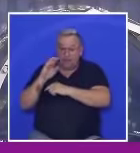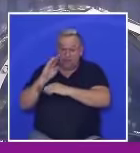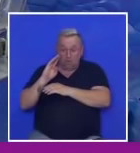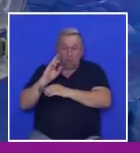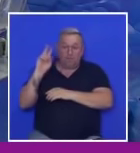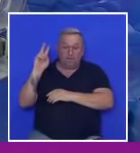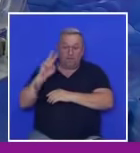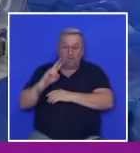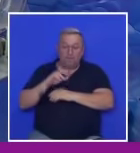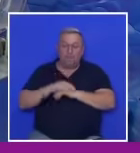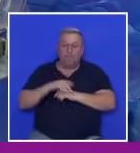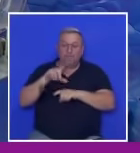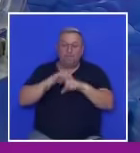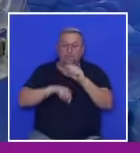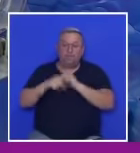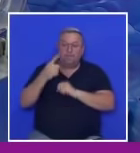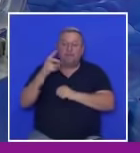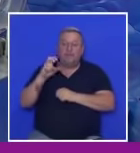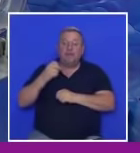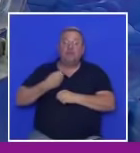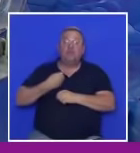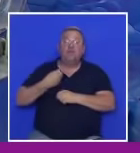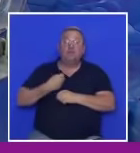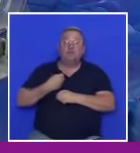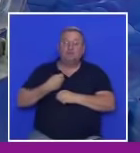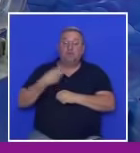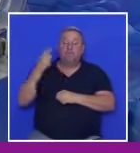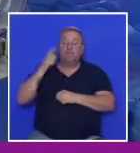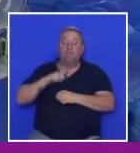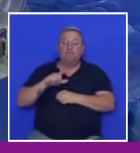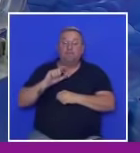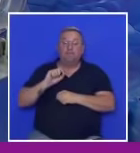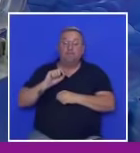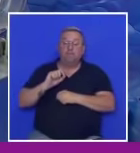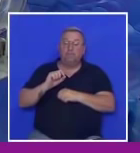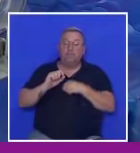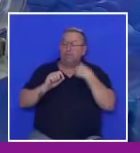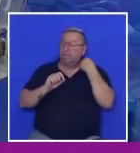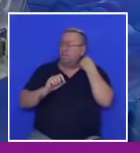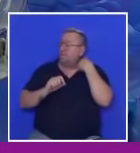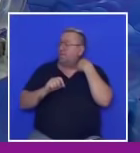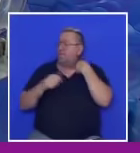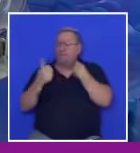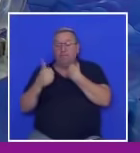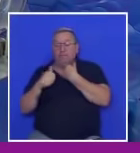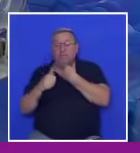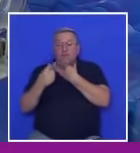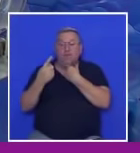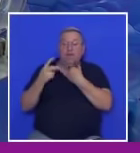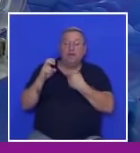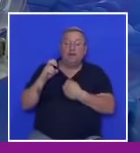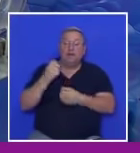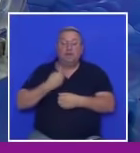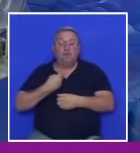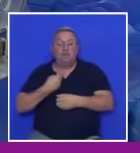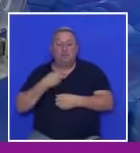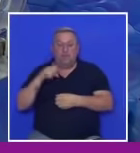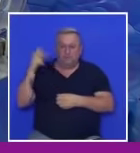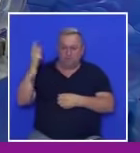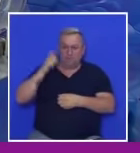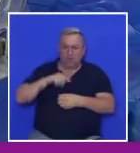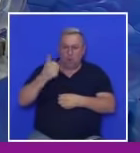a 25. Serão sorteados 15 números e leva prêmio quem acerta de 11 a 15 números. Se